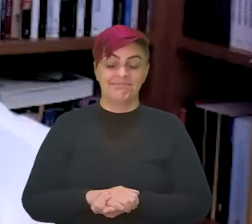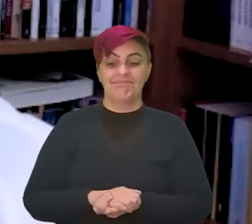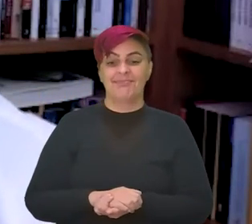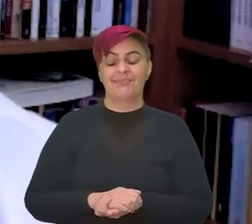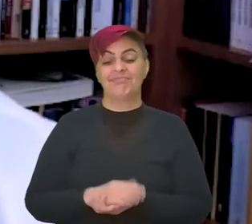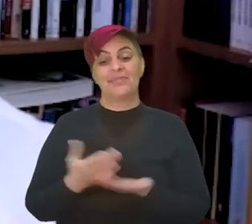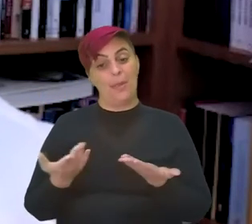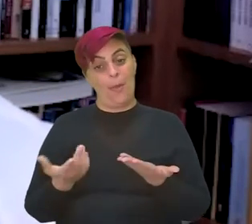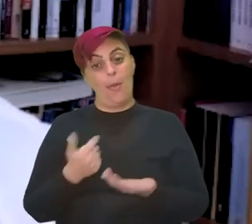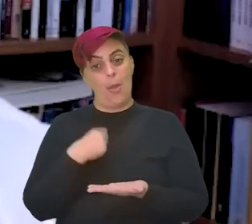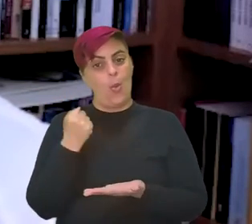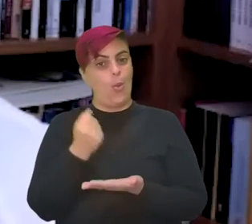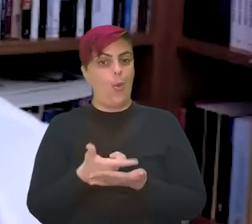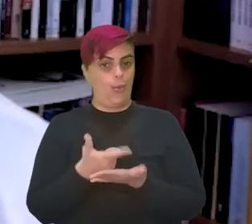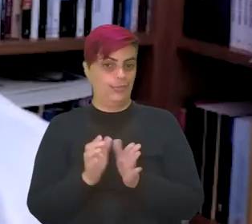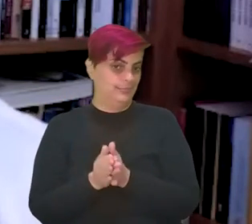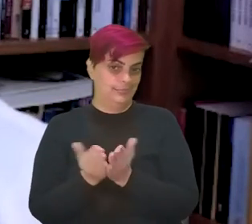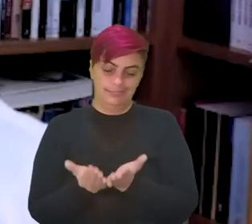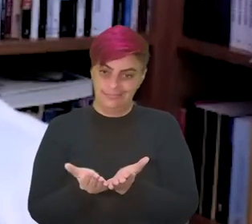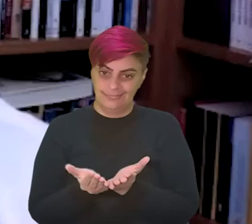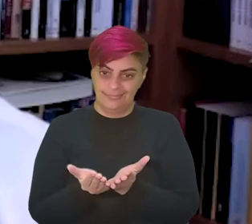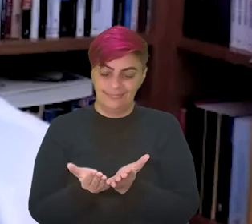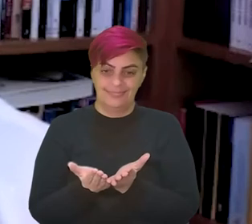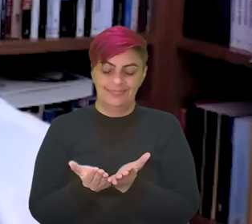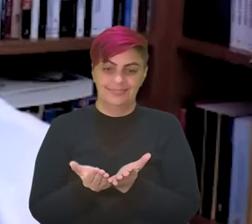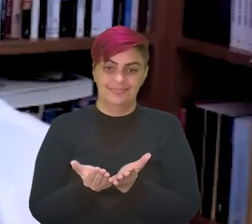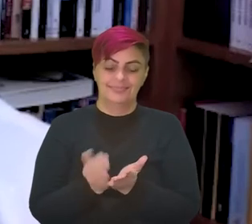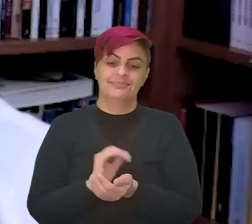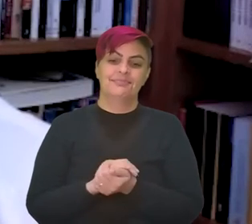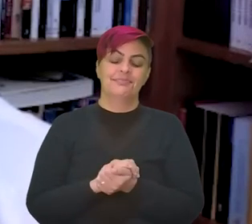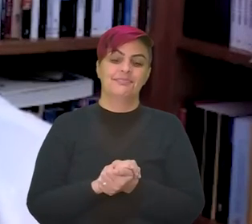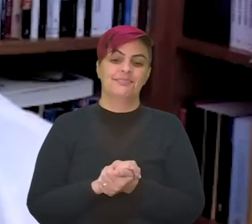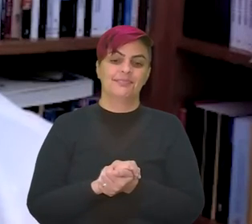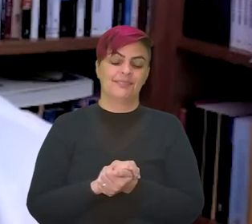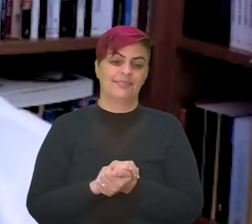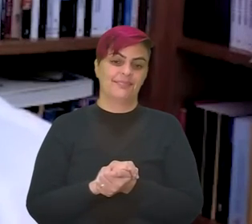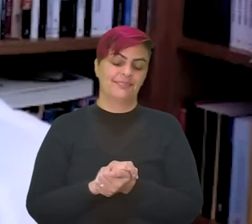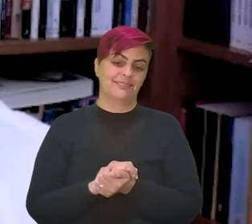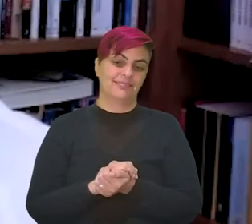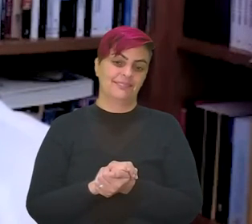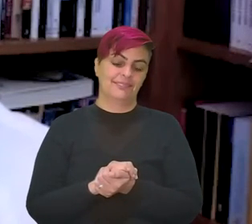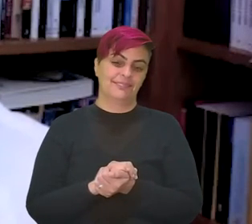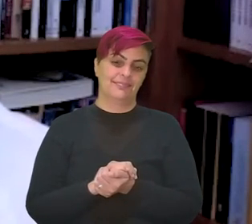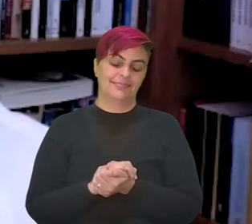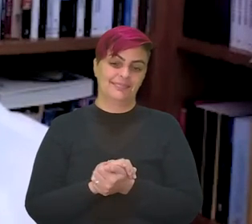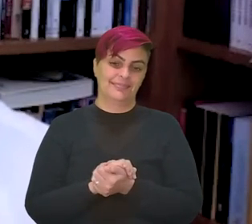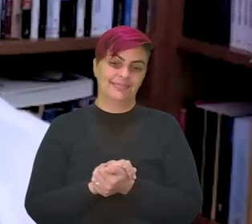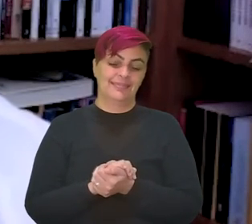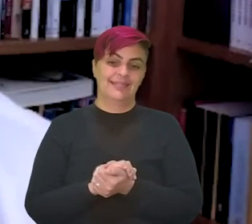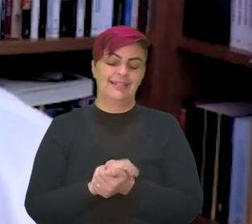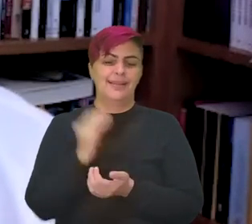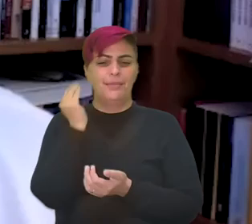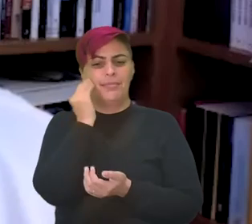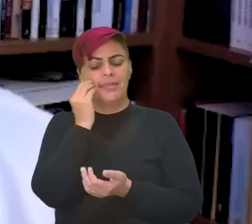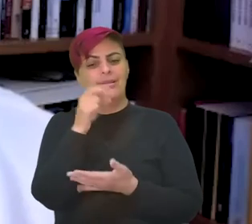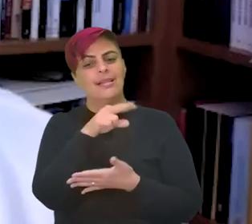Malinowski. E, obviamente, aí eu comprei o livro, né, um paperback, e levei para o campo, né,